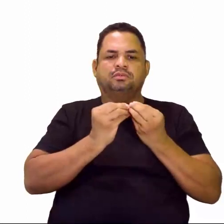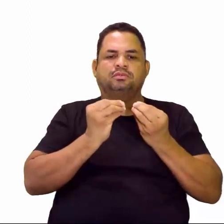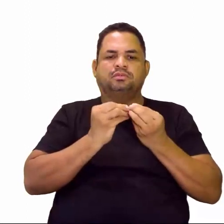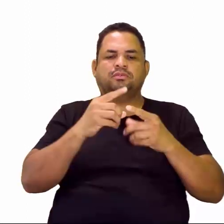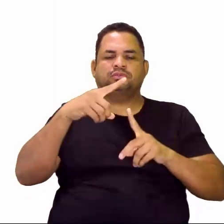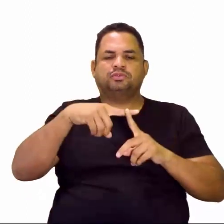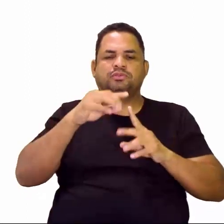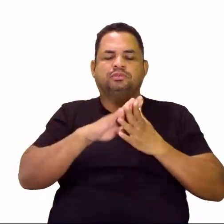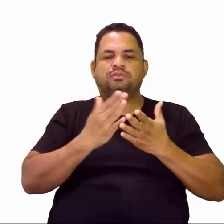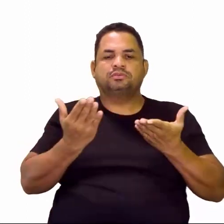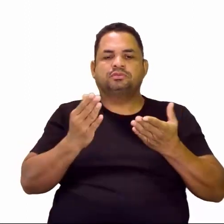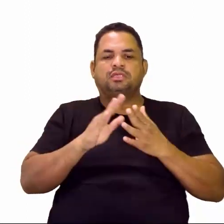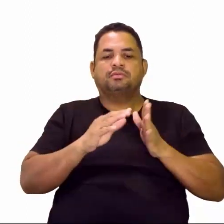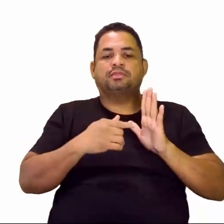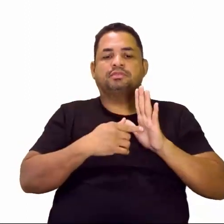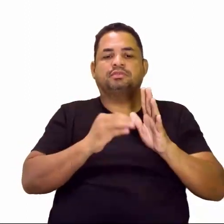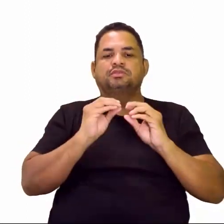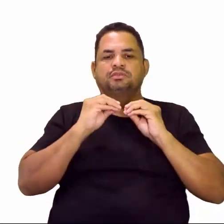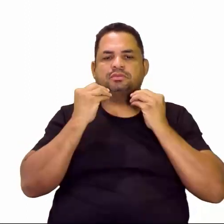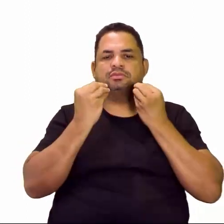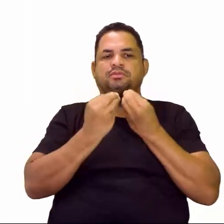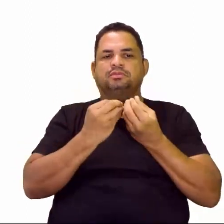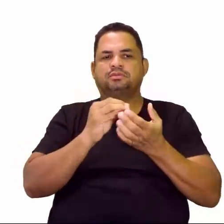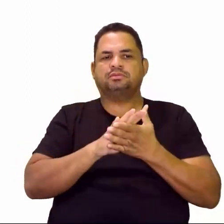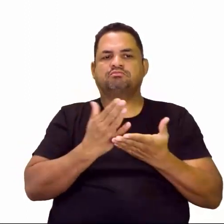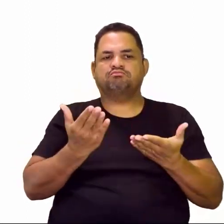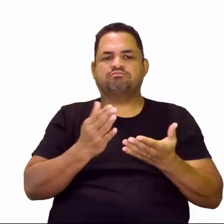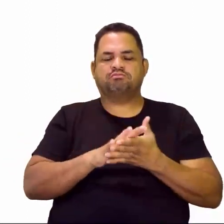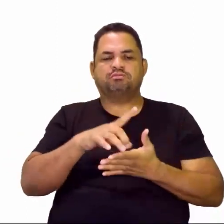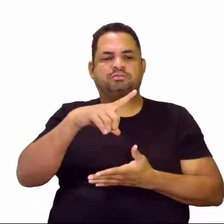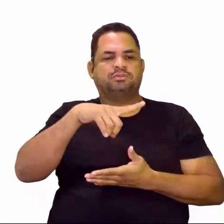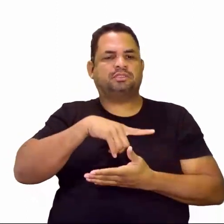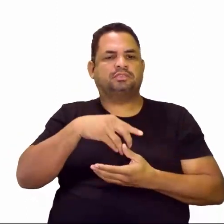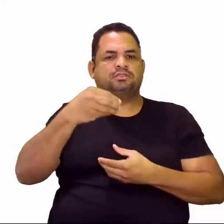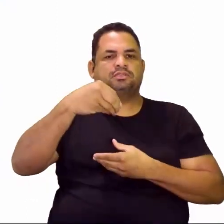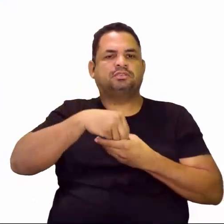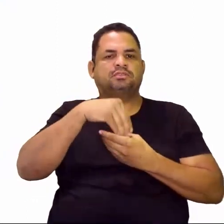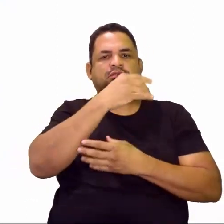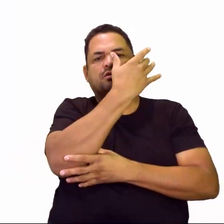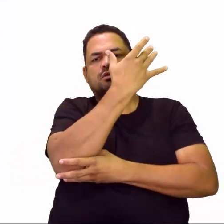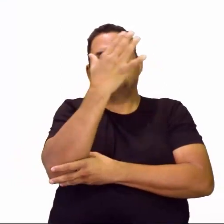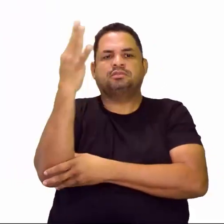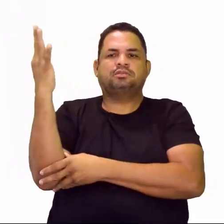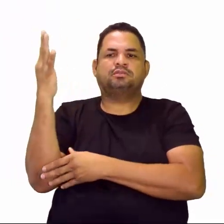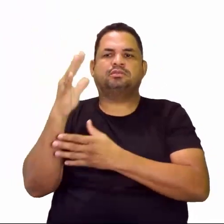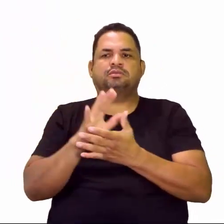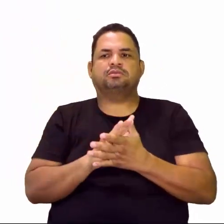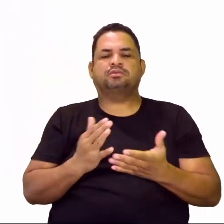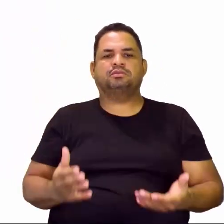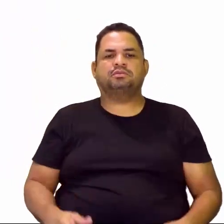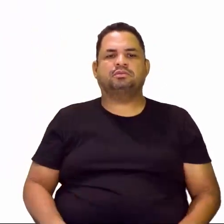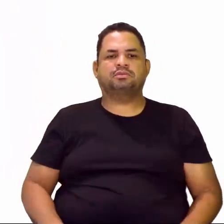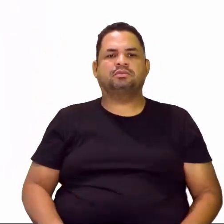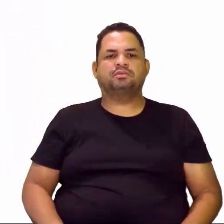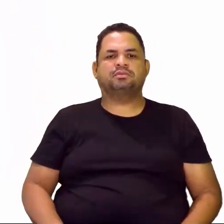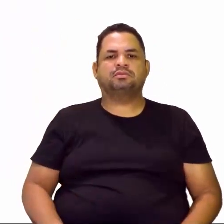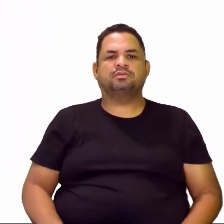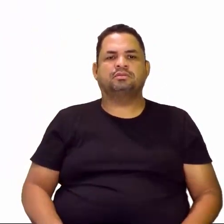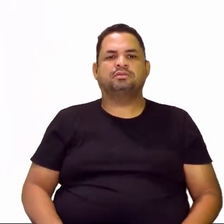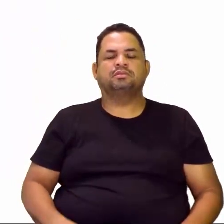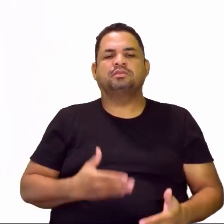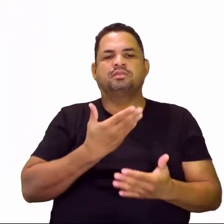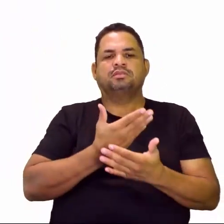de substância, representa as substâncias que existem na natureza, tá bom? Com relação à